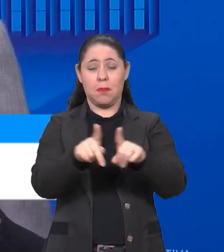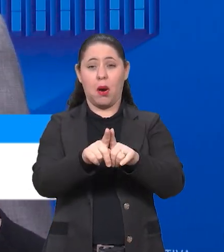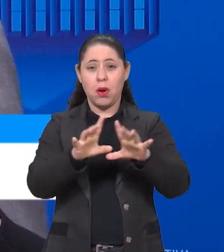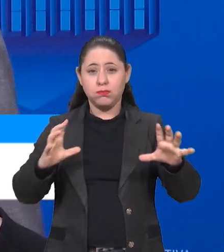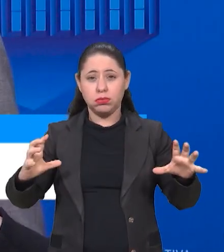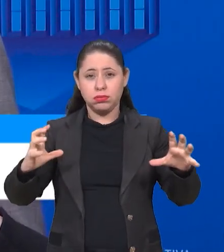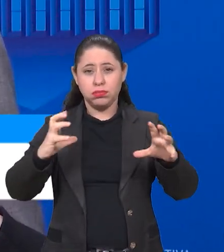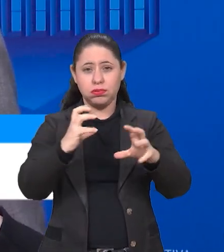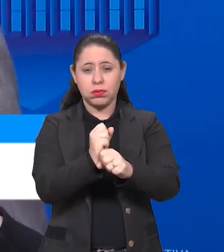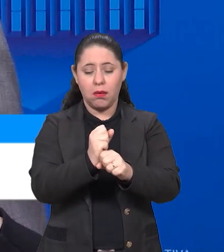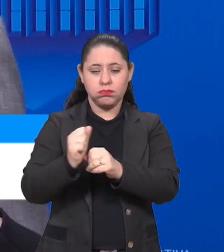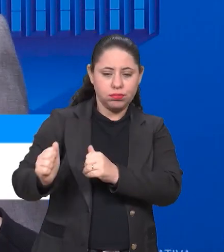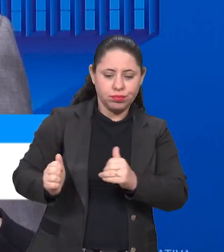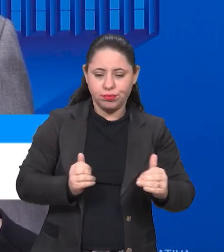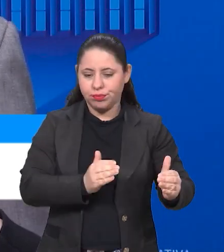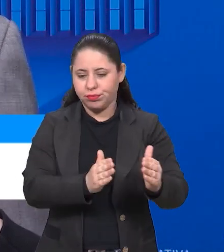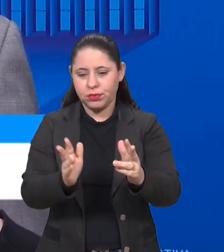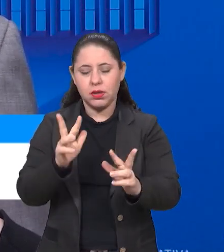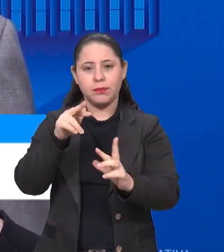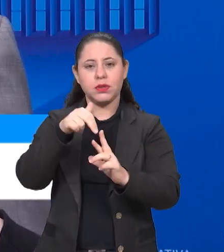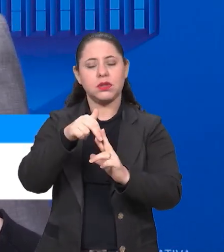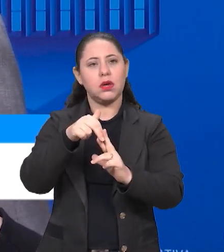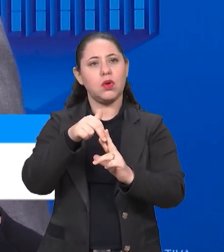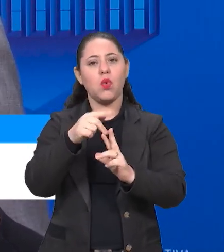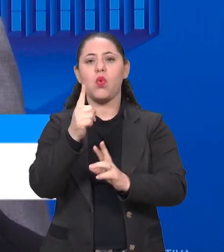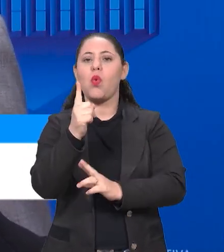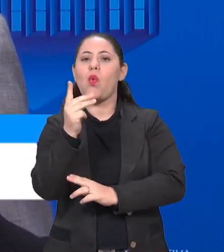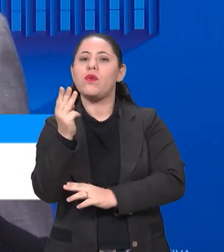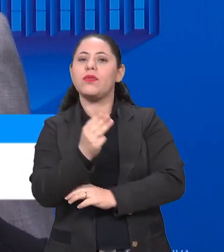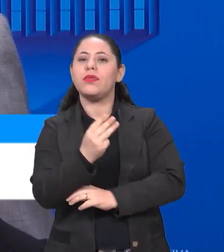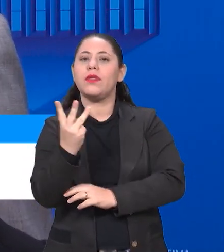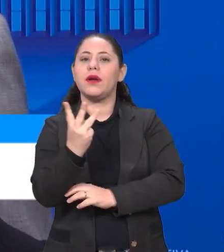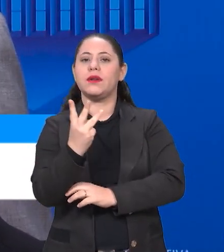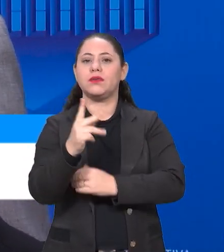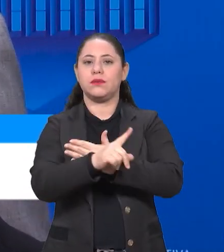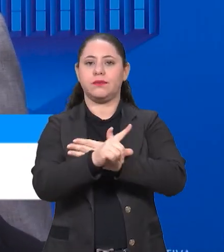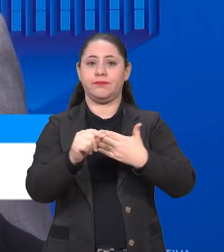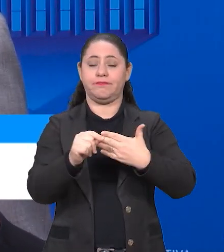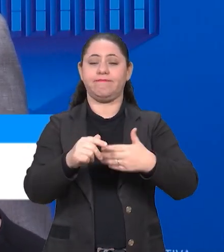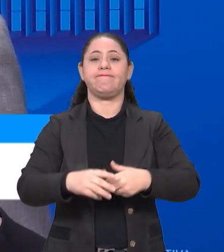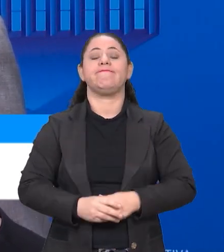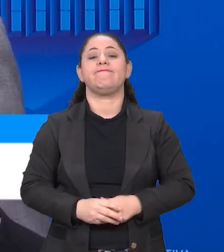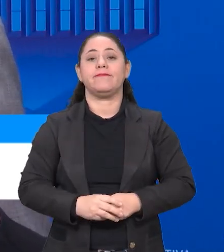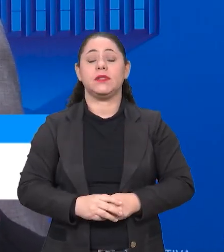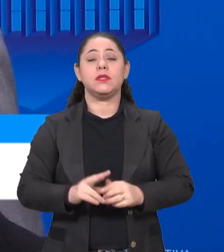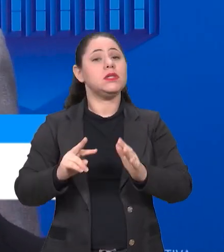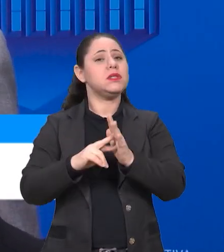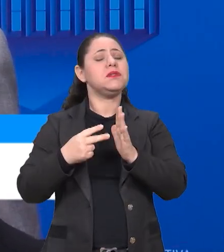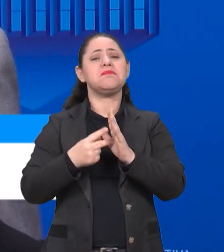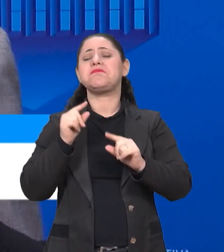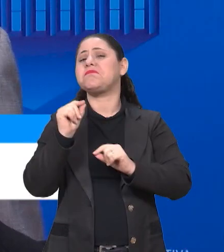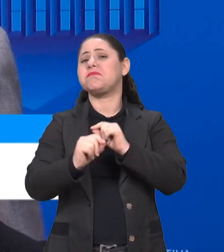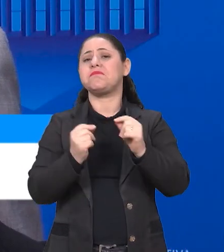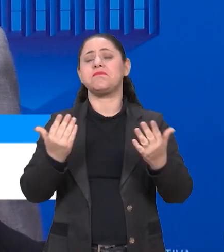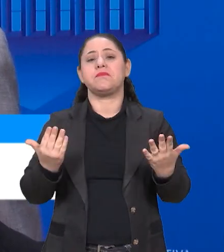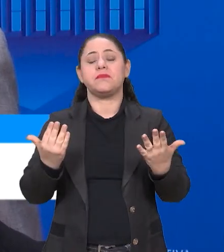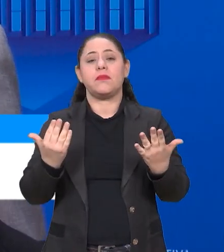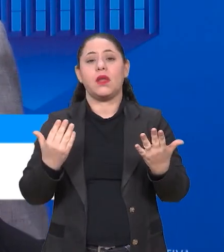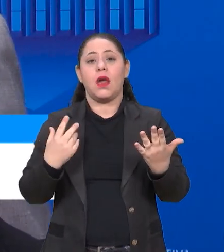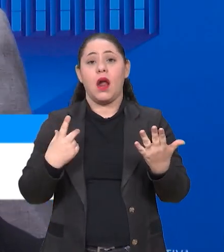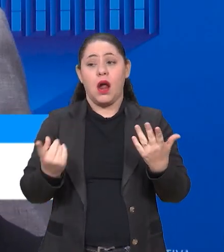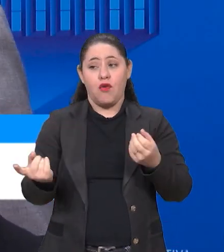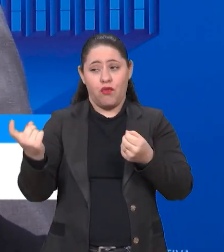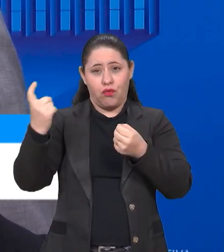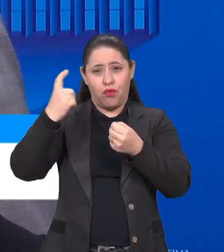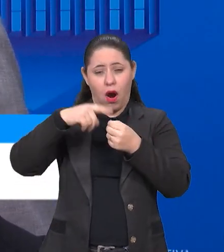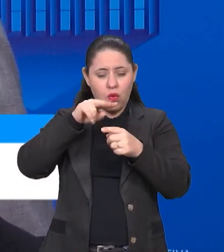duas áreas somadas, elas representam praticamente 1/3 de todo o Pantanal. O que significa que